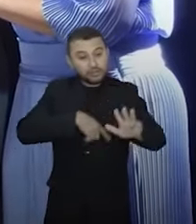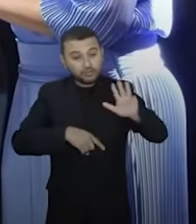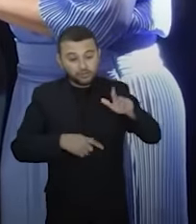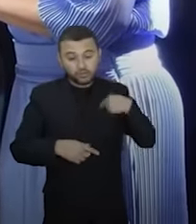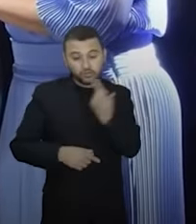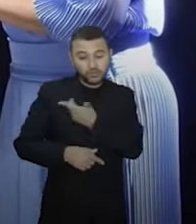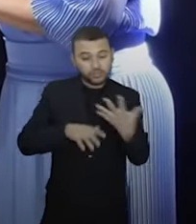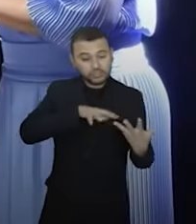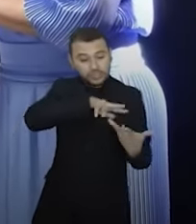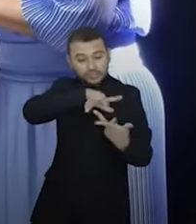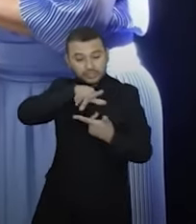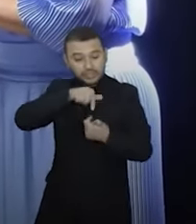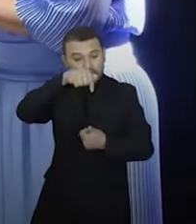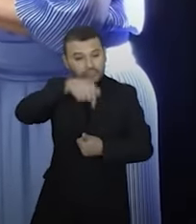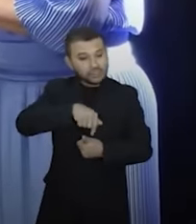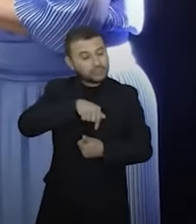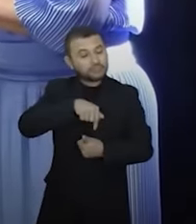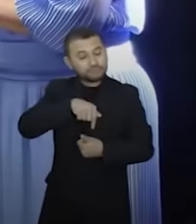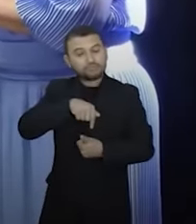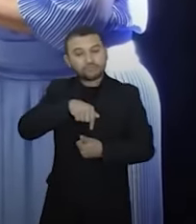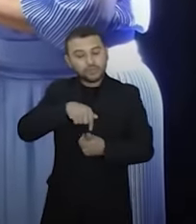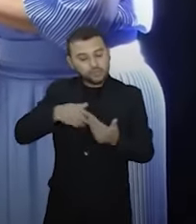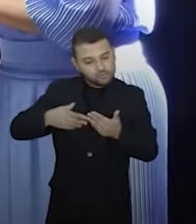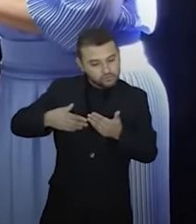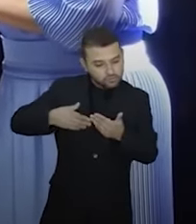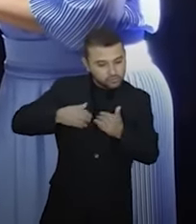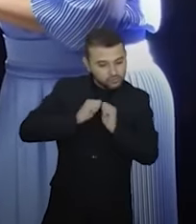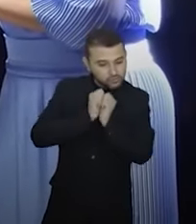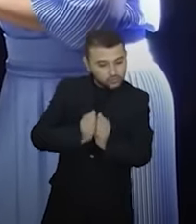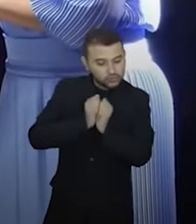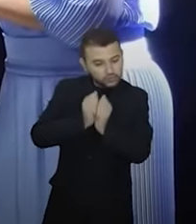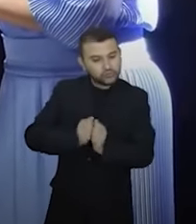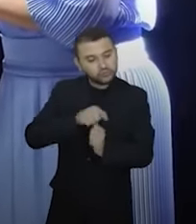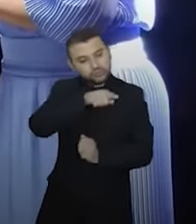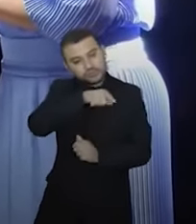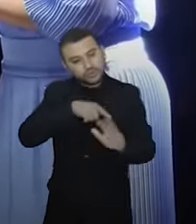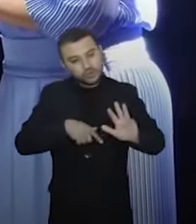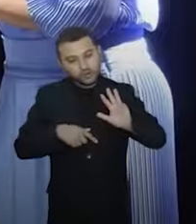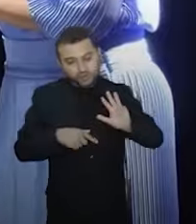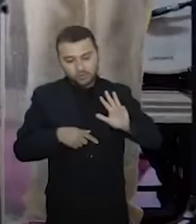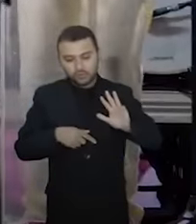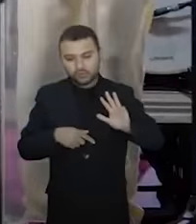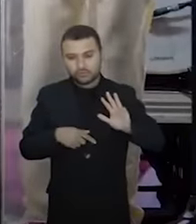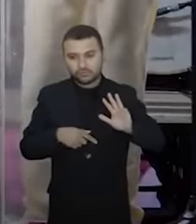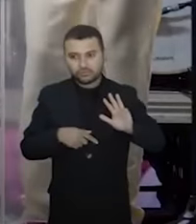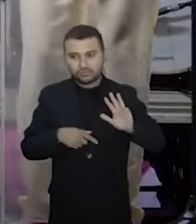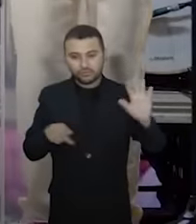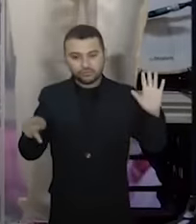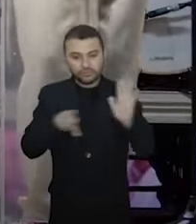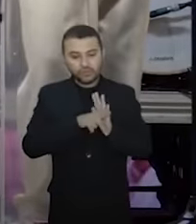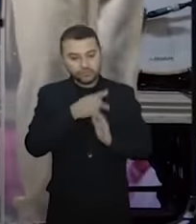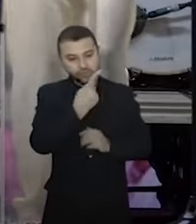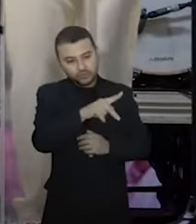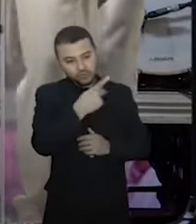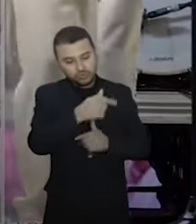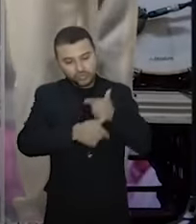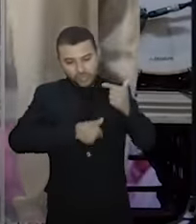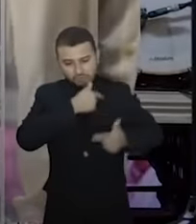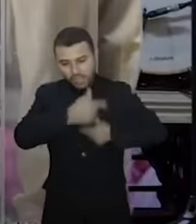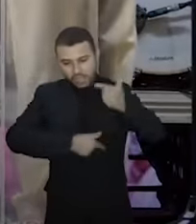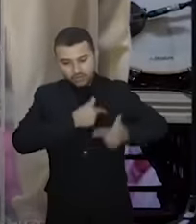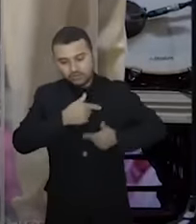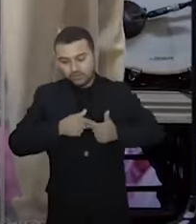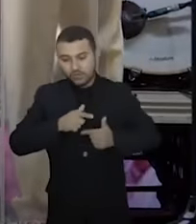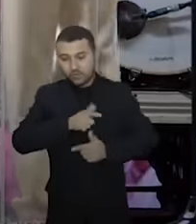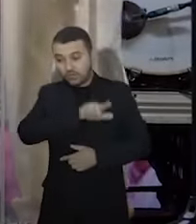estamos, daremos contigo os passos. Metade são tuas pernas, outra metade